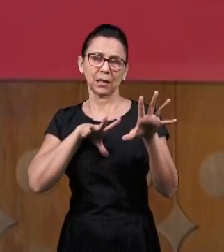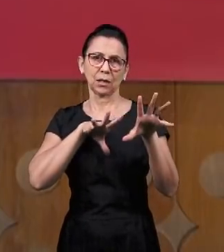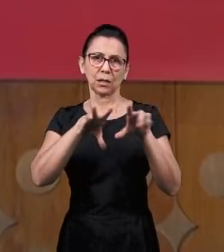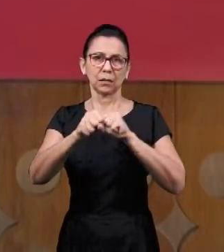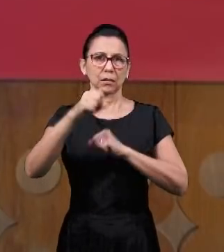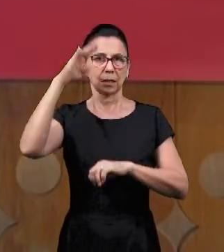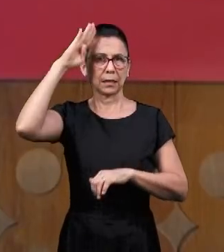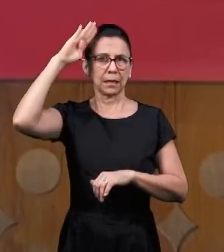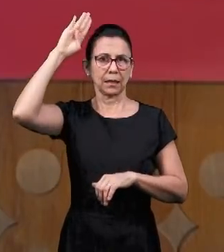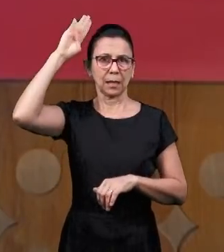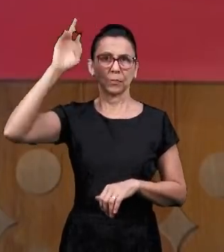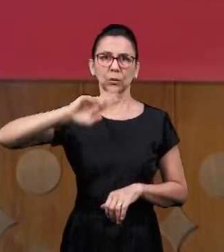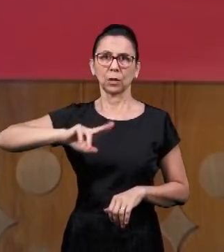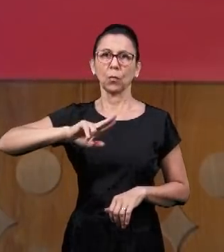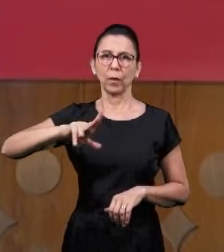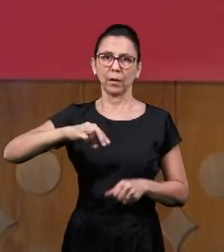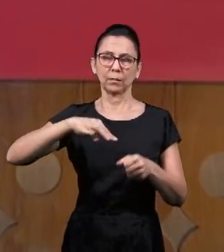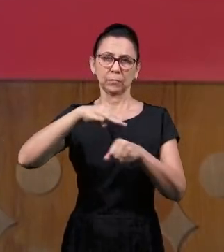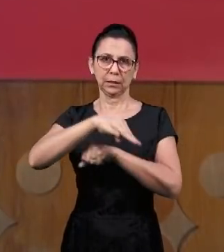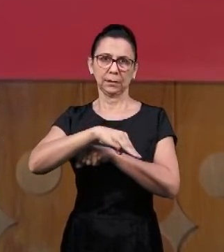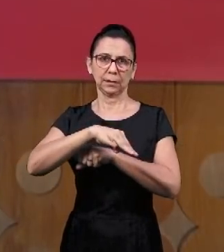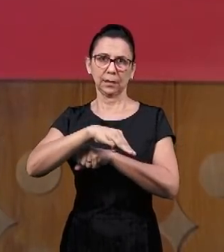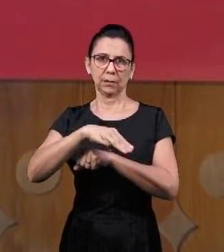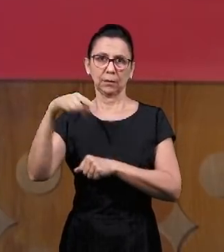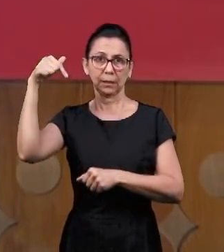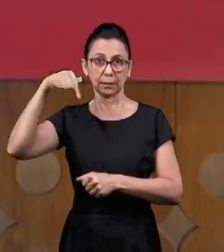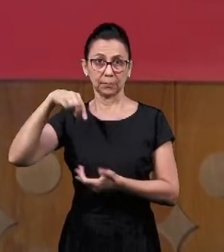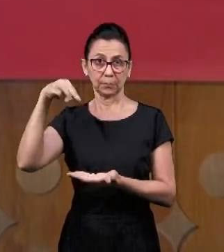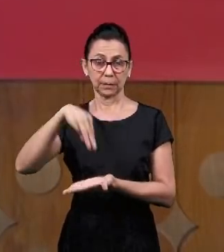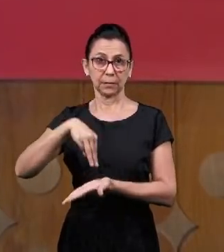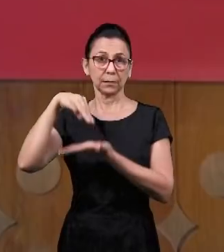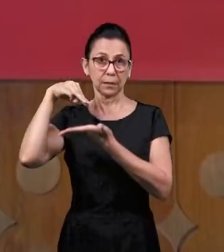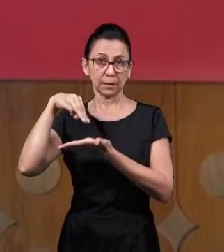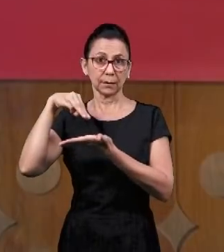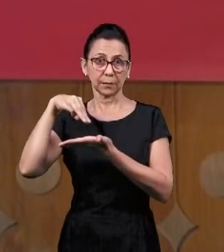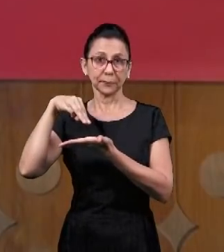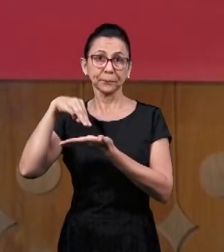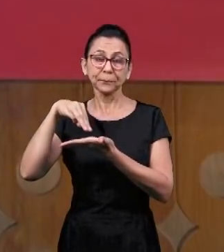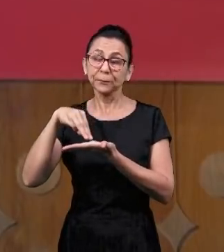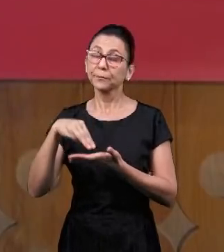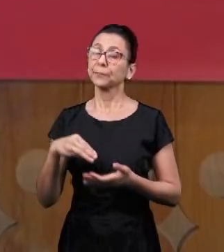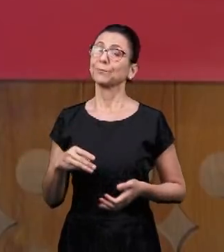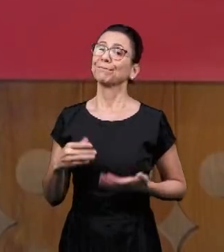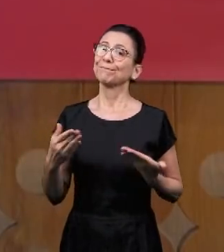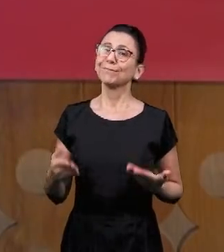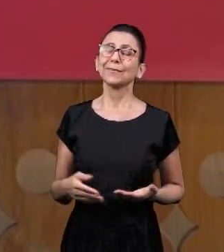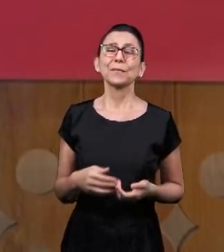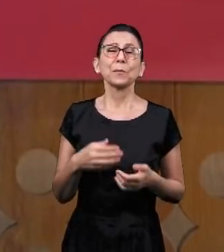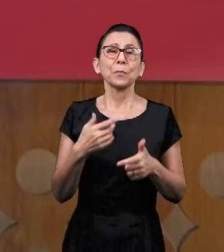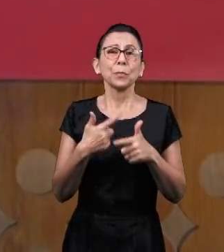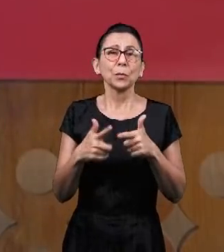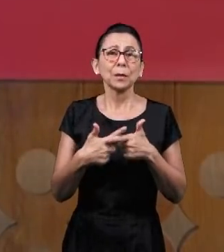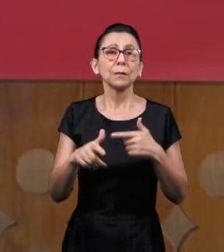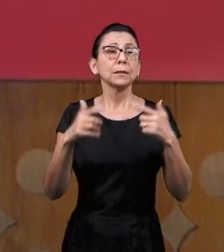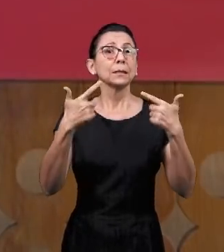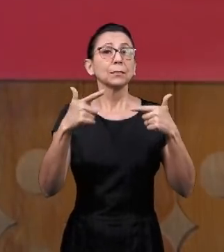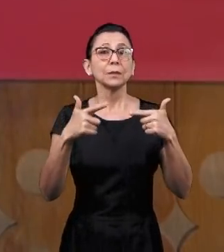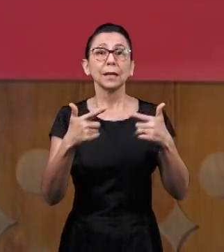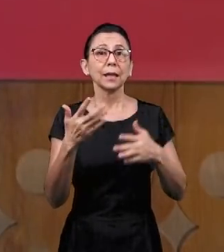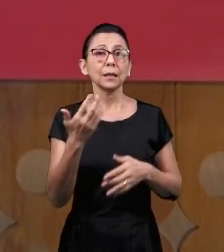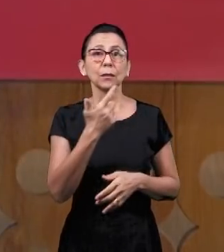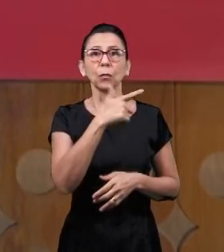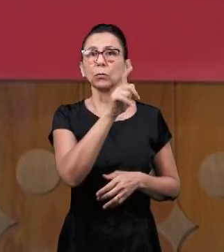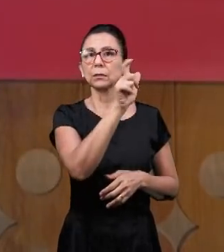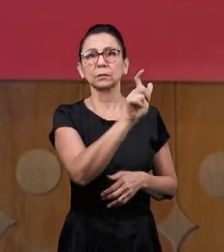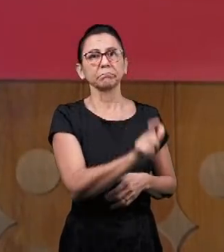coisa contra quem tem outro tipo de... Não temos. Essa é a nossa experiência. Nossa experiência.